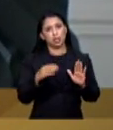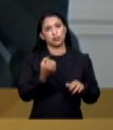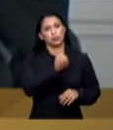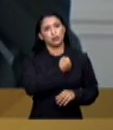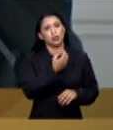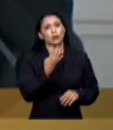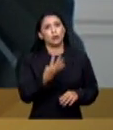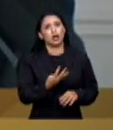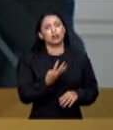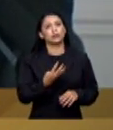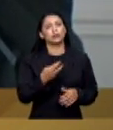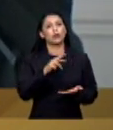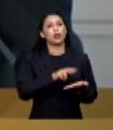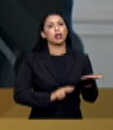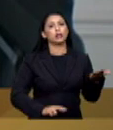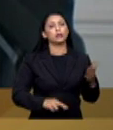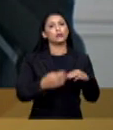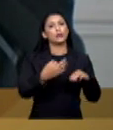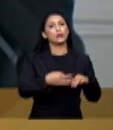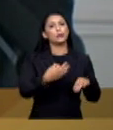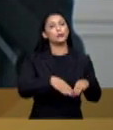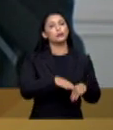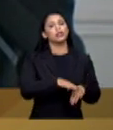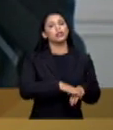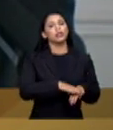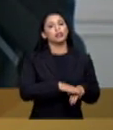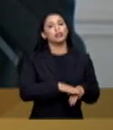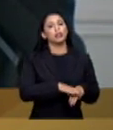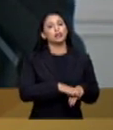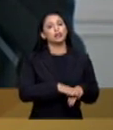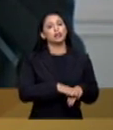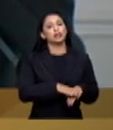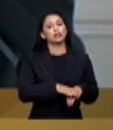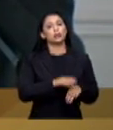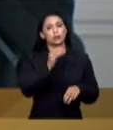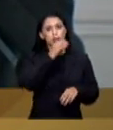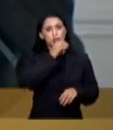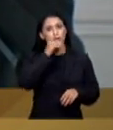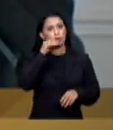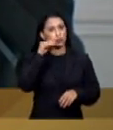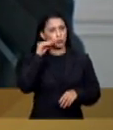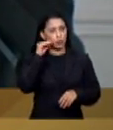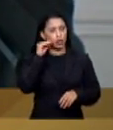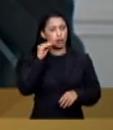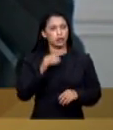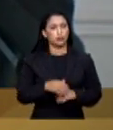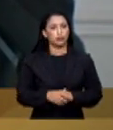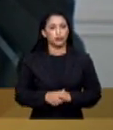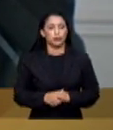para o acórdão, o eminente ministro, nosso ex-decano, ministro Celso de Mello,